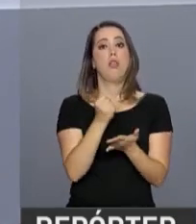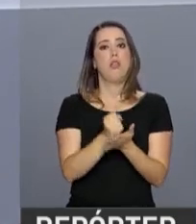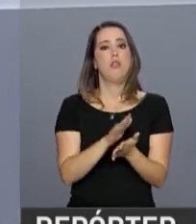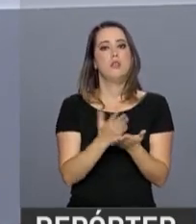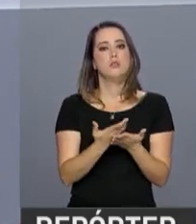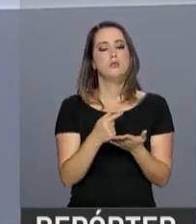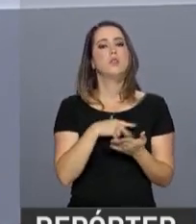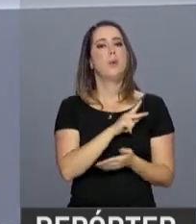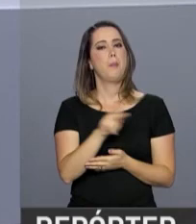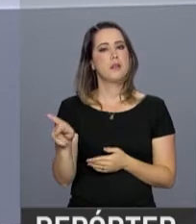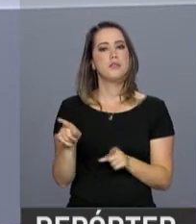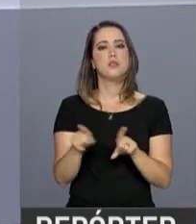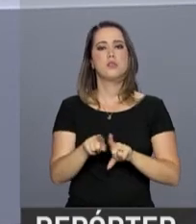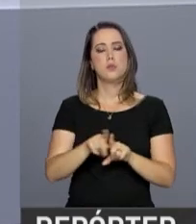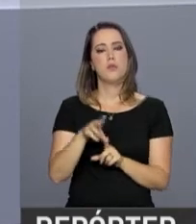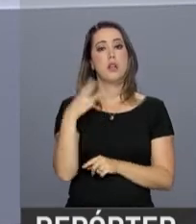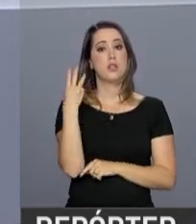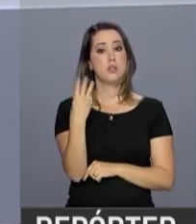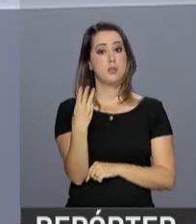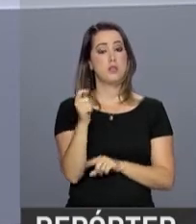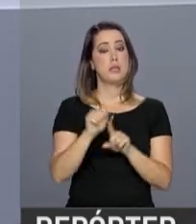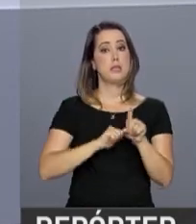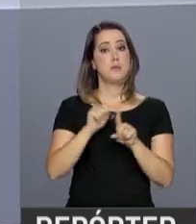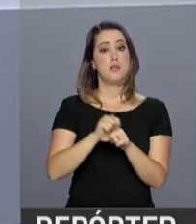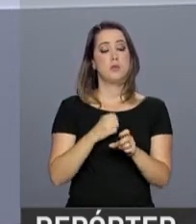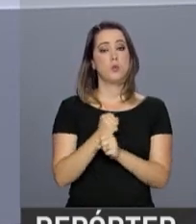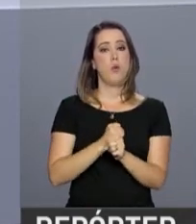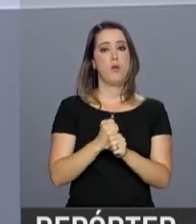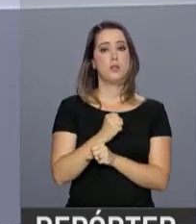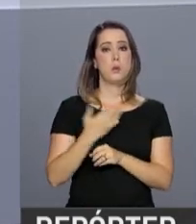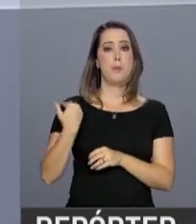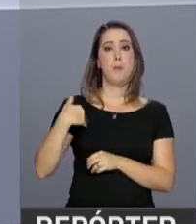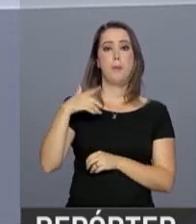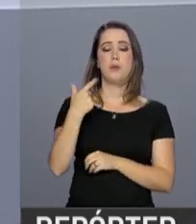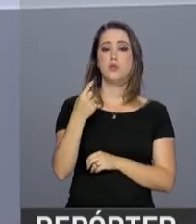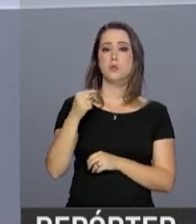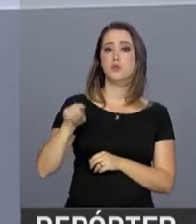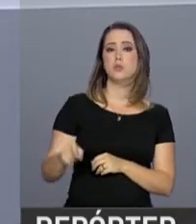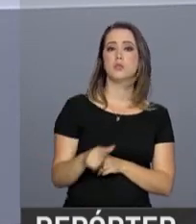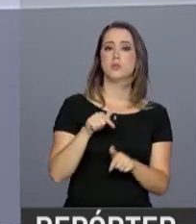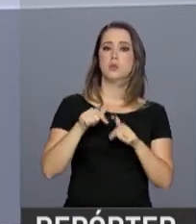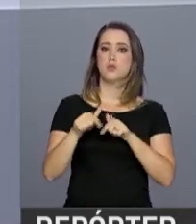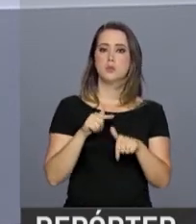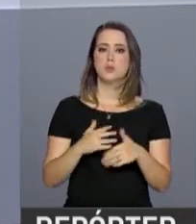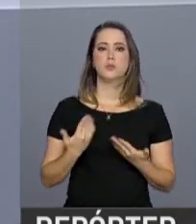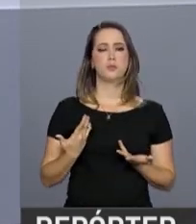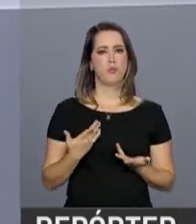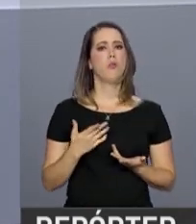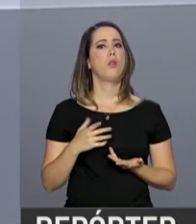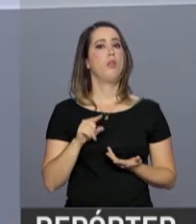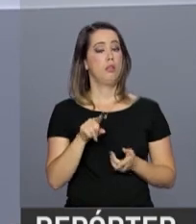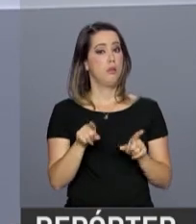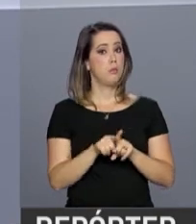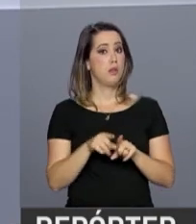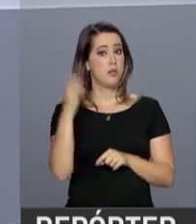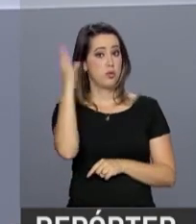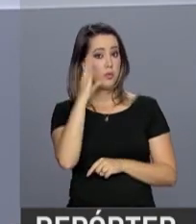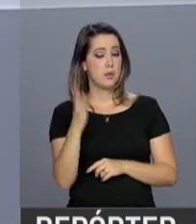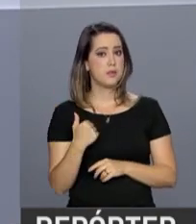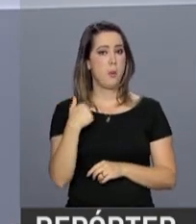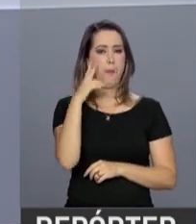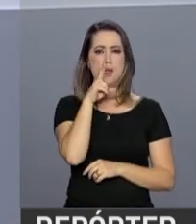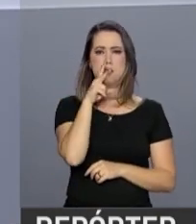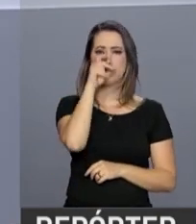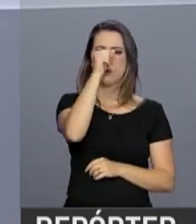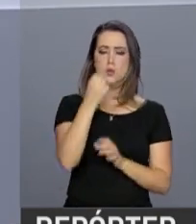O presidente acrescentou que nos três primeiros meses do ano foram mais de 200 mil empregos. Para Temer, o Brasil está mais forte